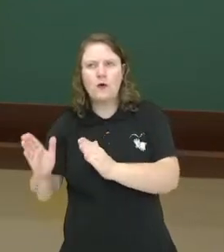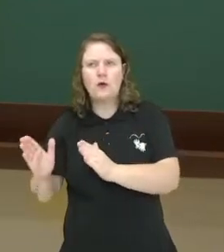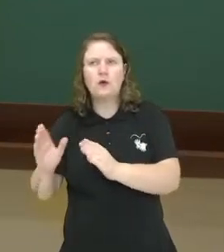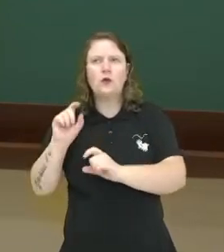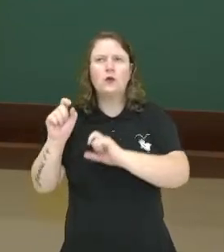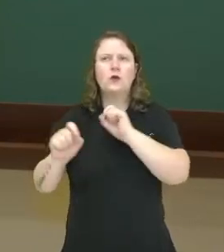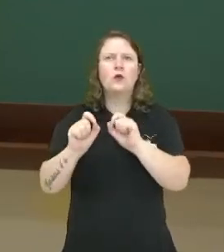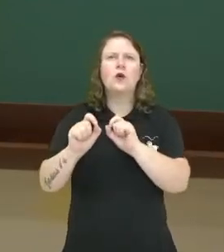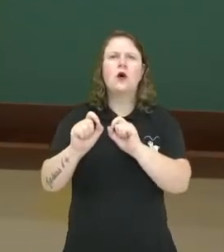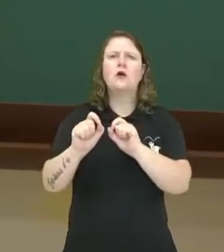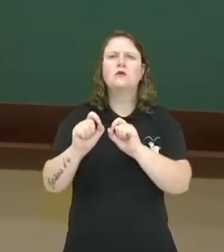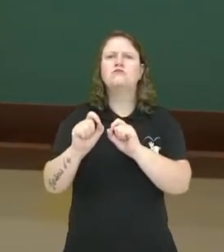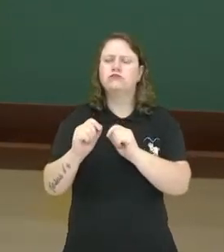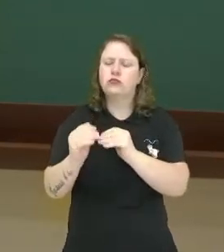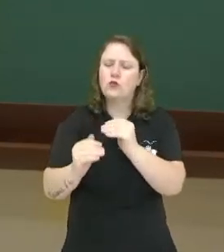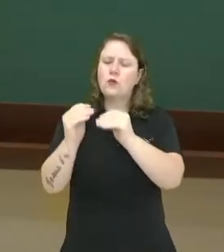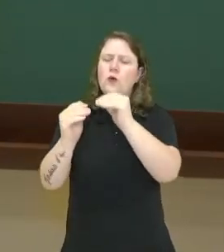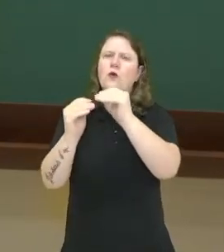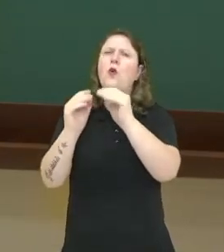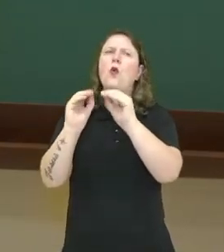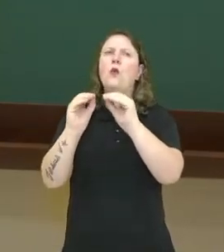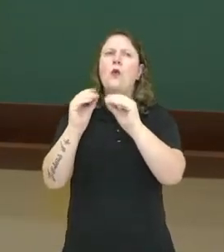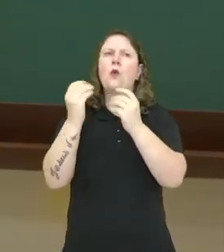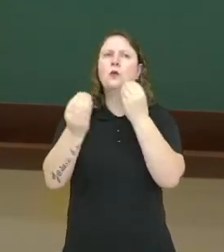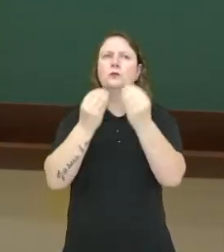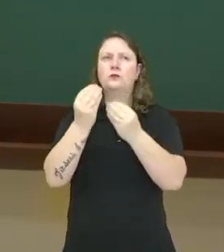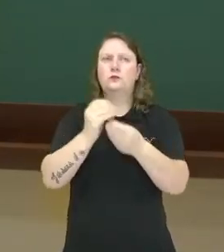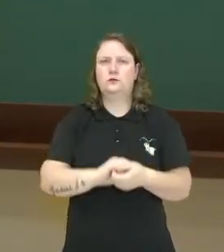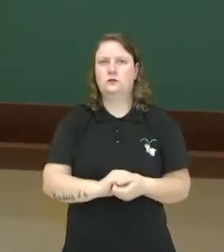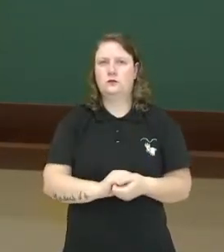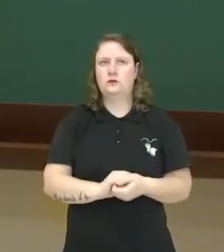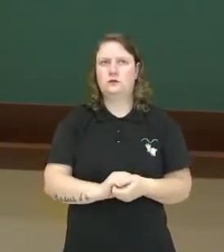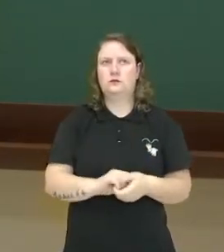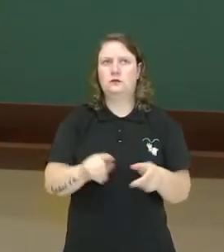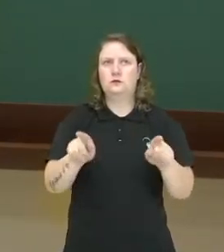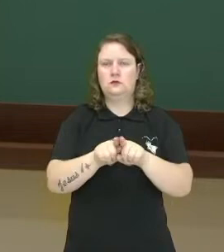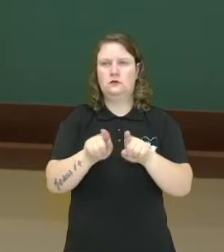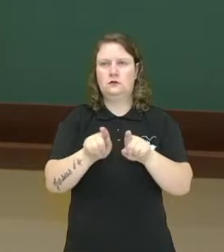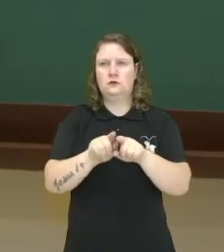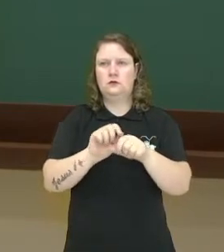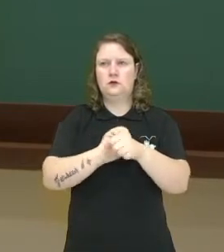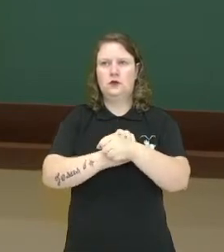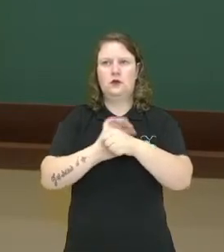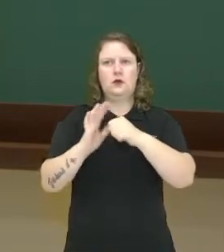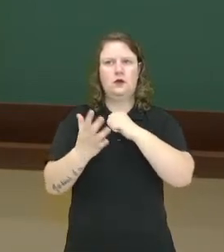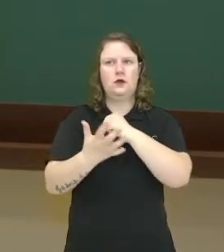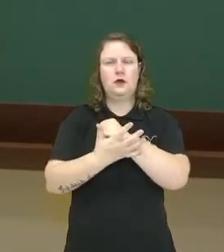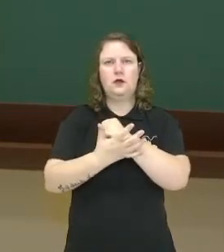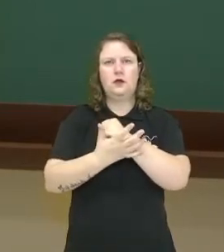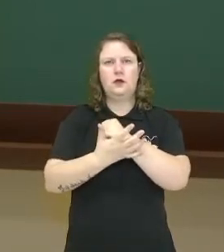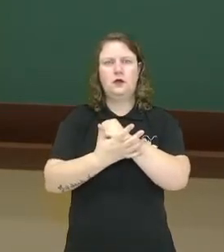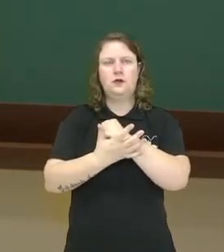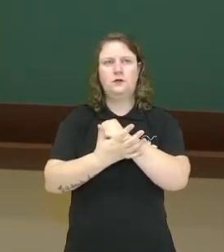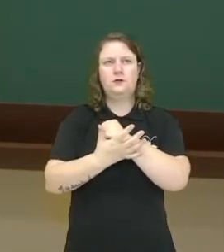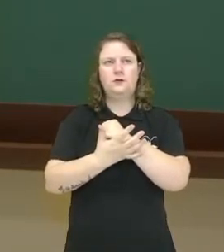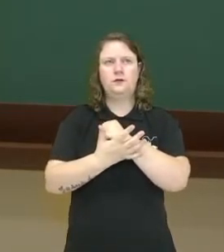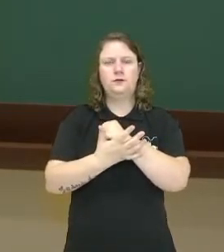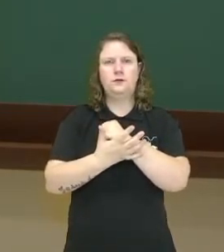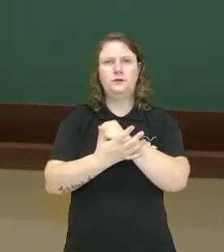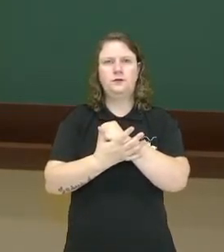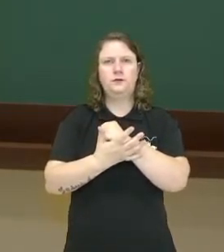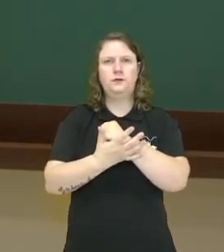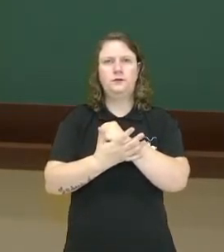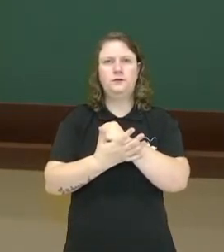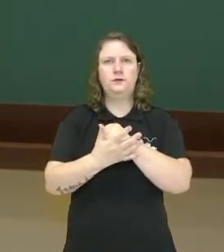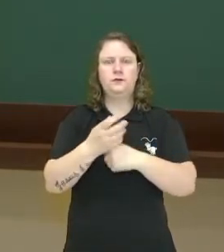ela vai desenvolver, né? E a gente traz o exemplo ali na recente crise do Covid, né, da pandemia. A resposta da Índia a